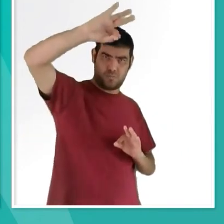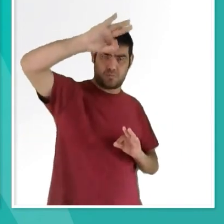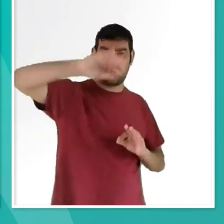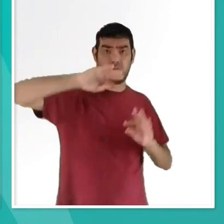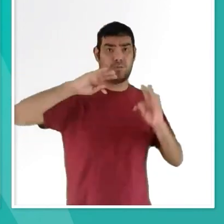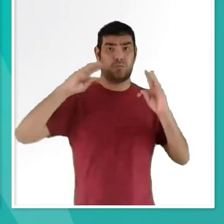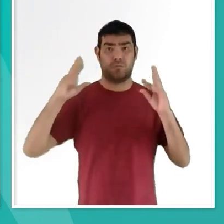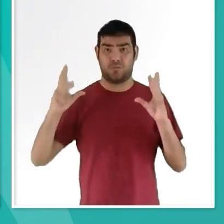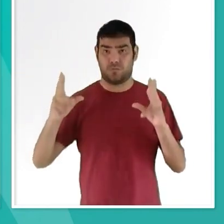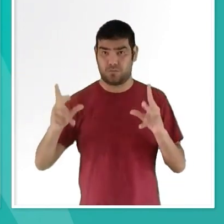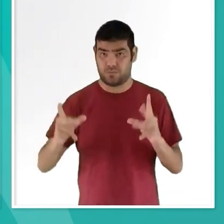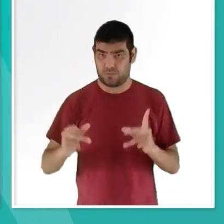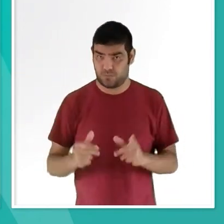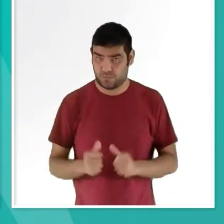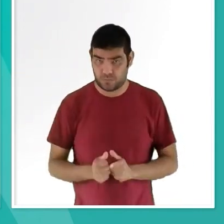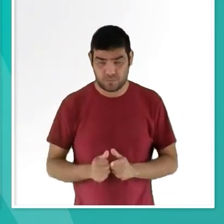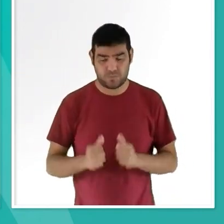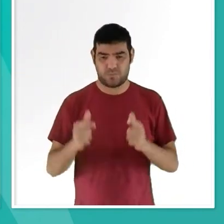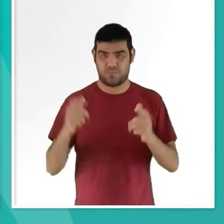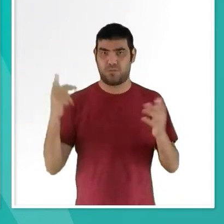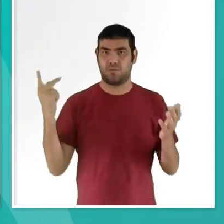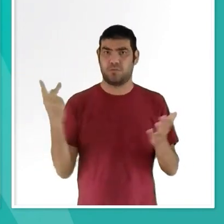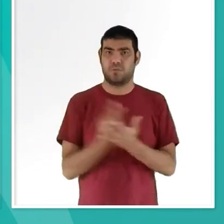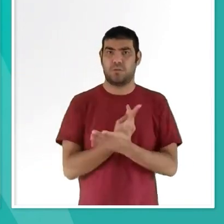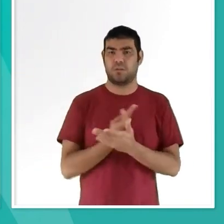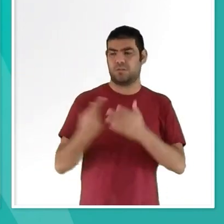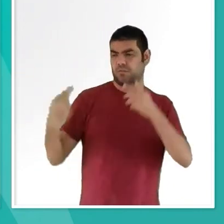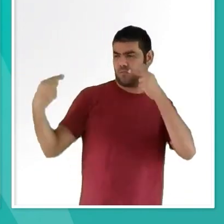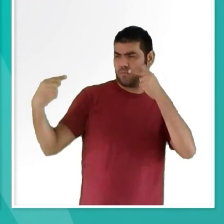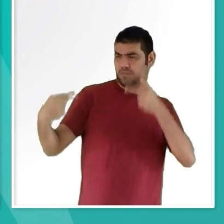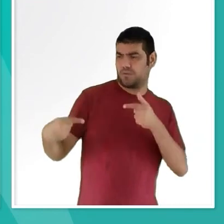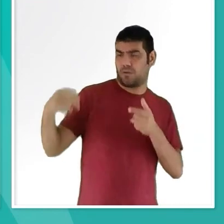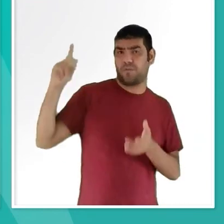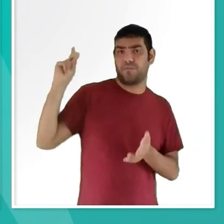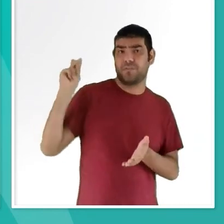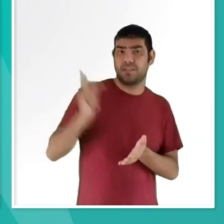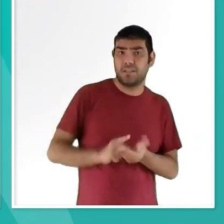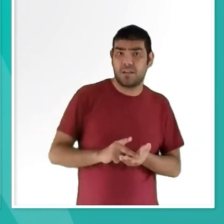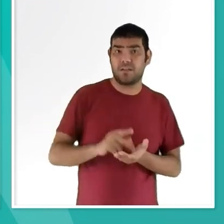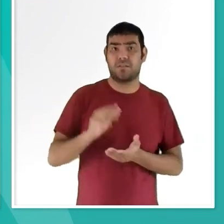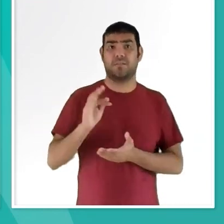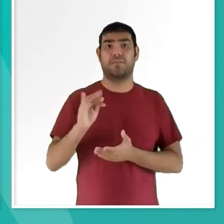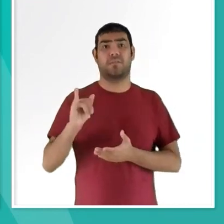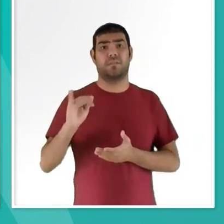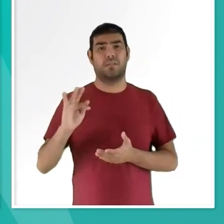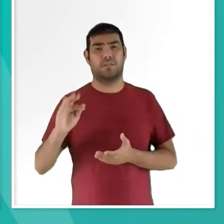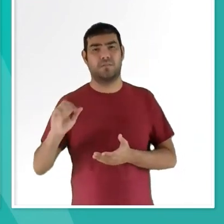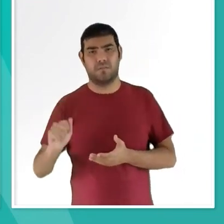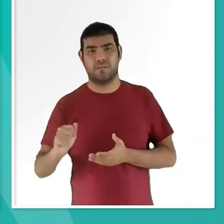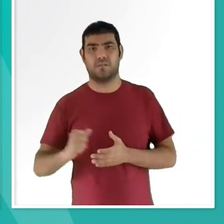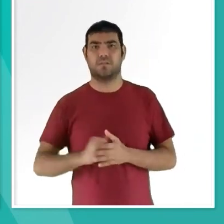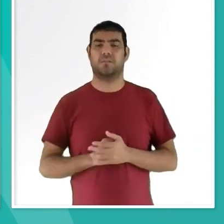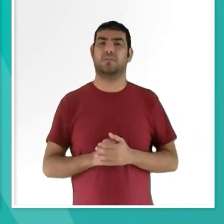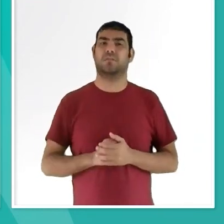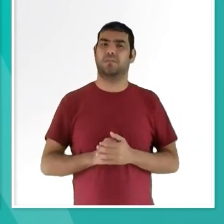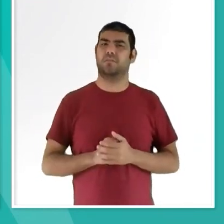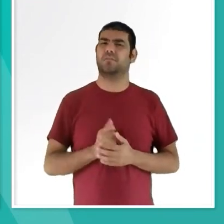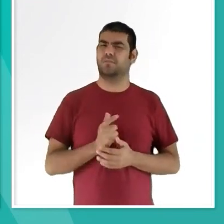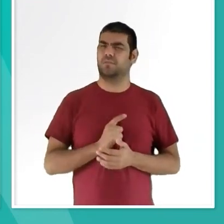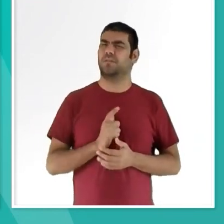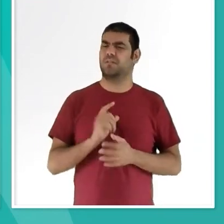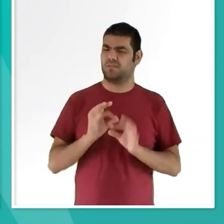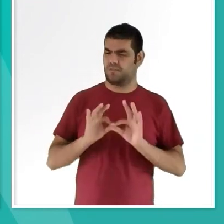onde acontecem as competições oficiais da FIFA, no caso a Copa do Mundo, tem essas medidas